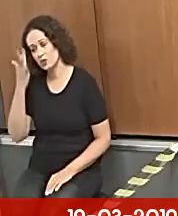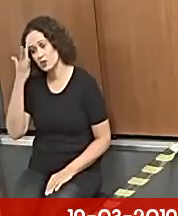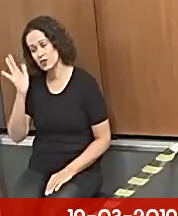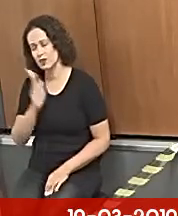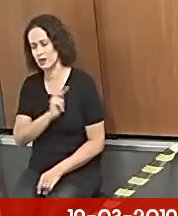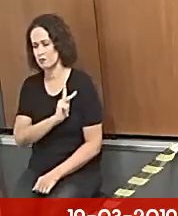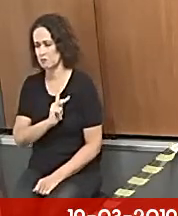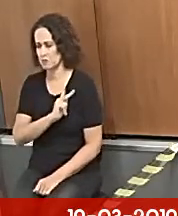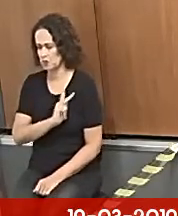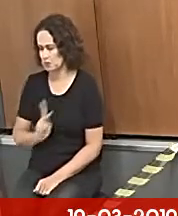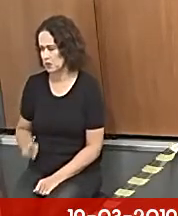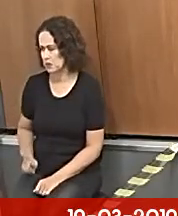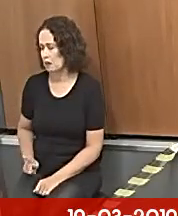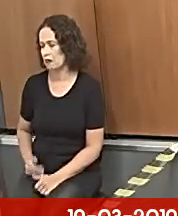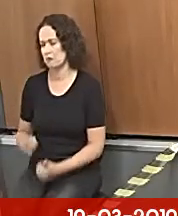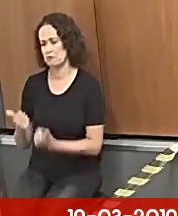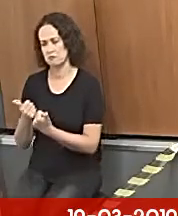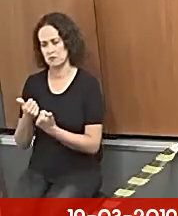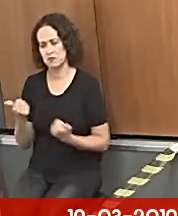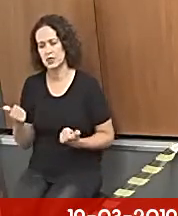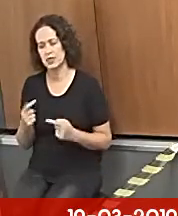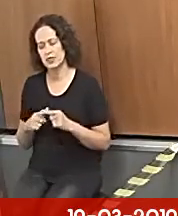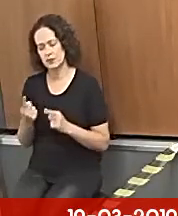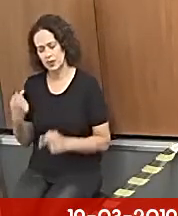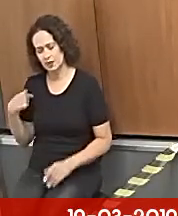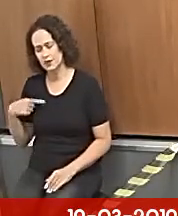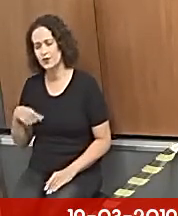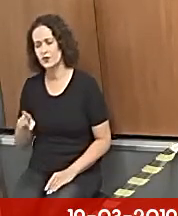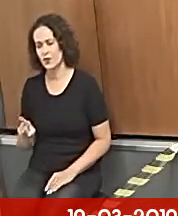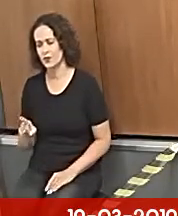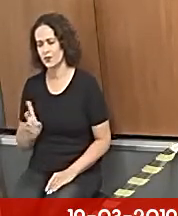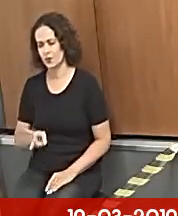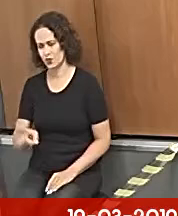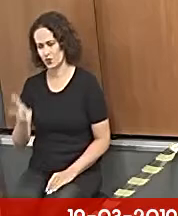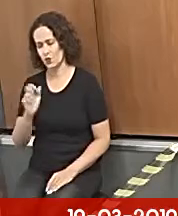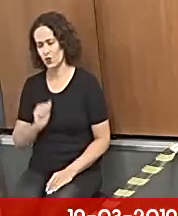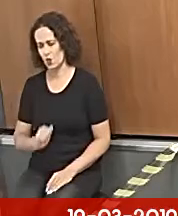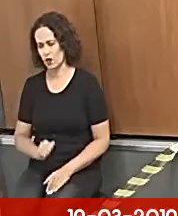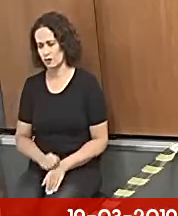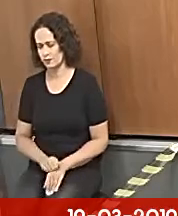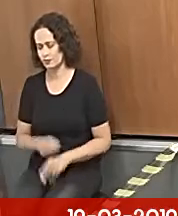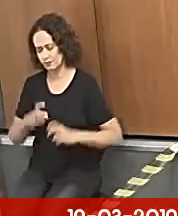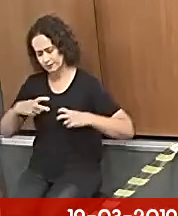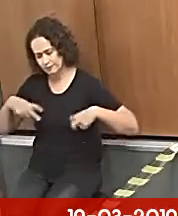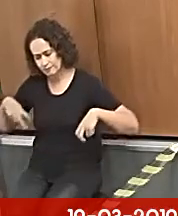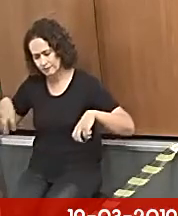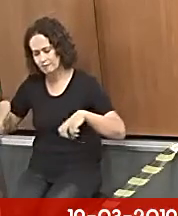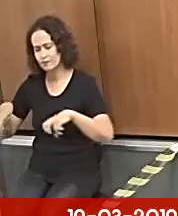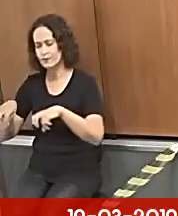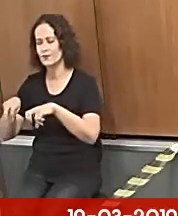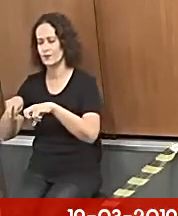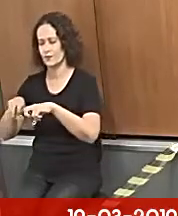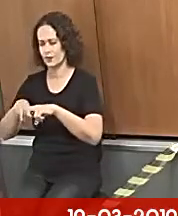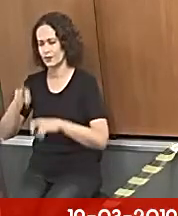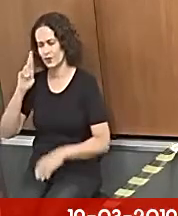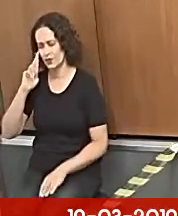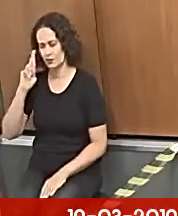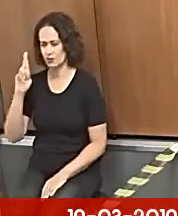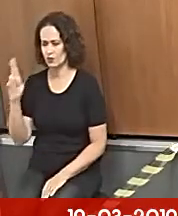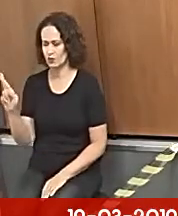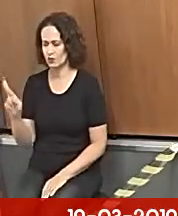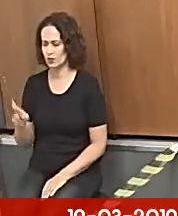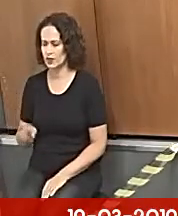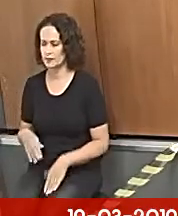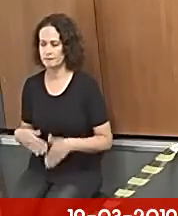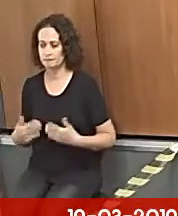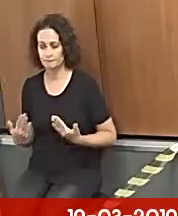vice mas eu vou compor né aaa à mesa lá dá direito diretora da da comissão então eu